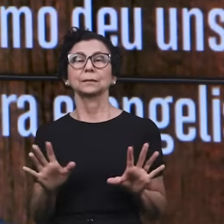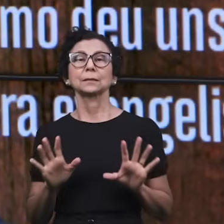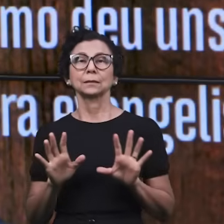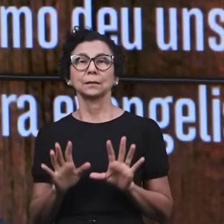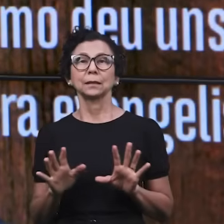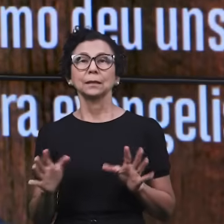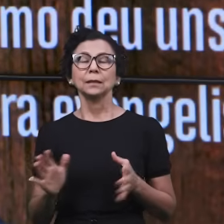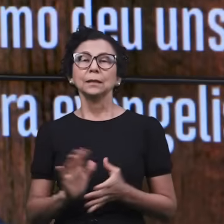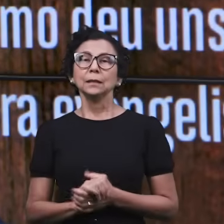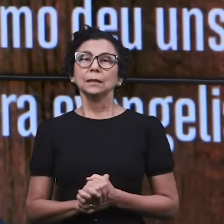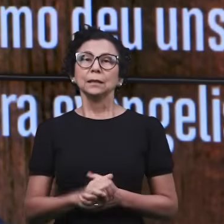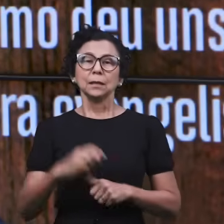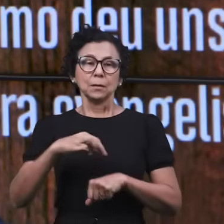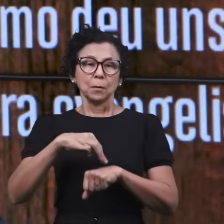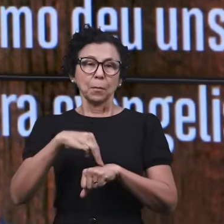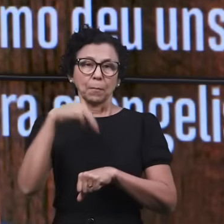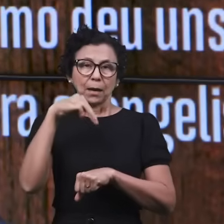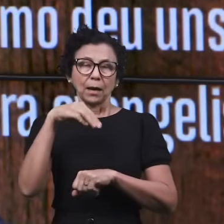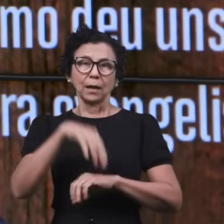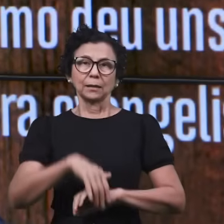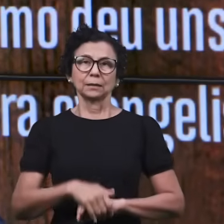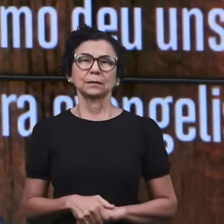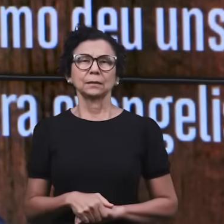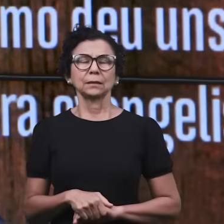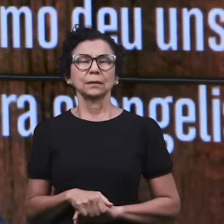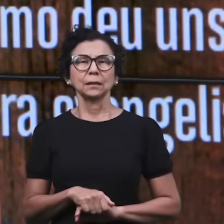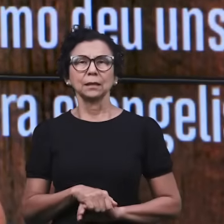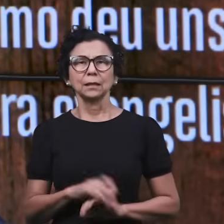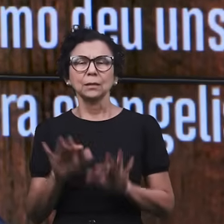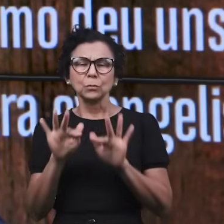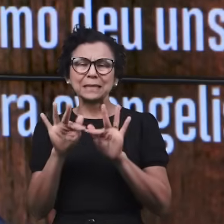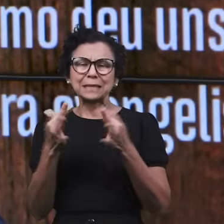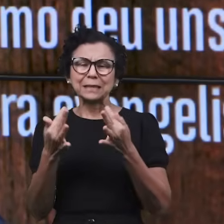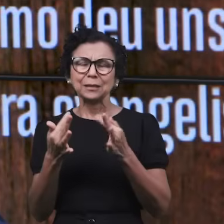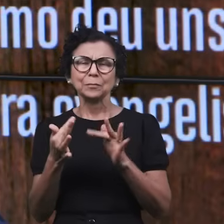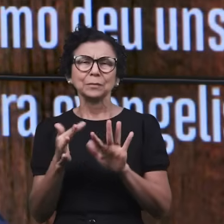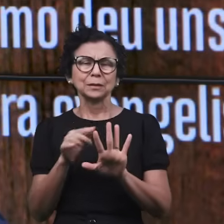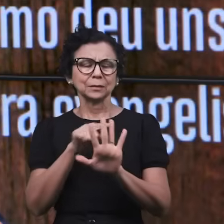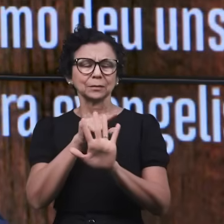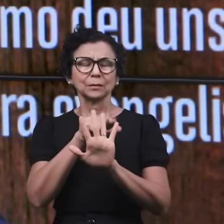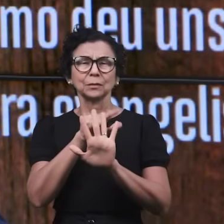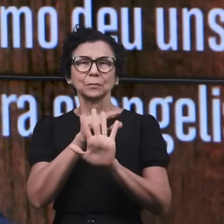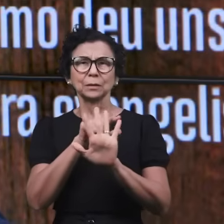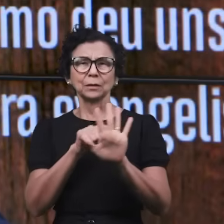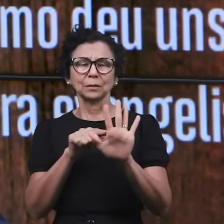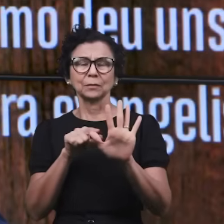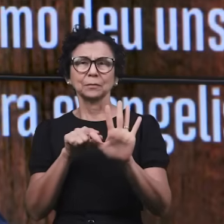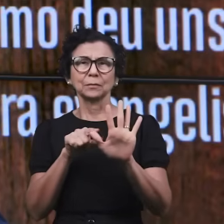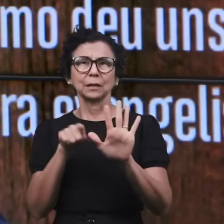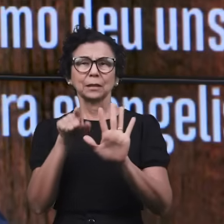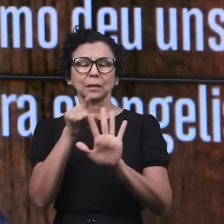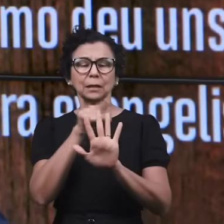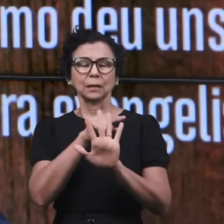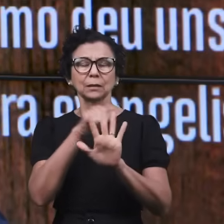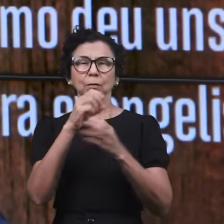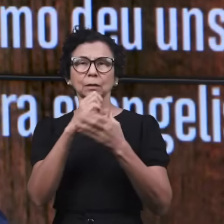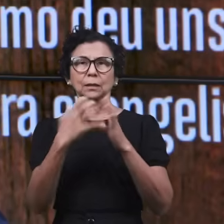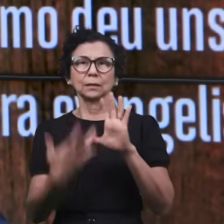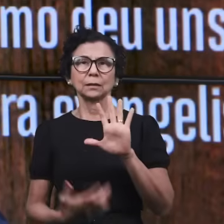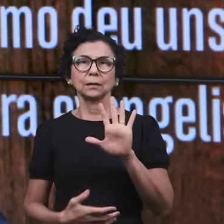de mestre, ele foi colocado como o menor aqui na mão, mas ele é um ministério de muita importância na